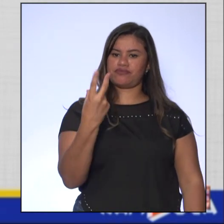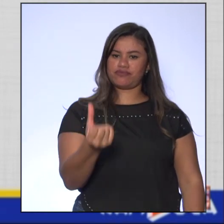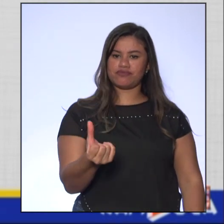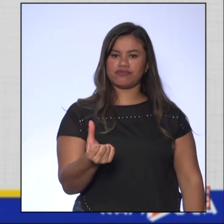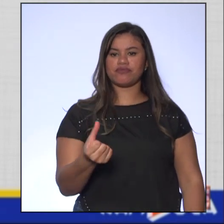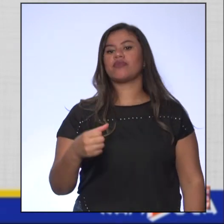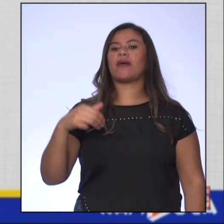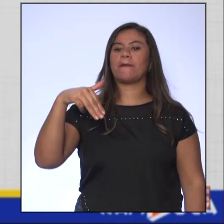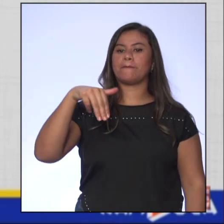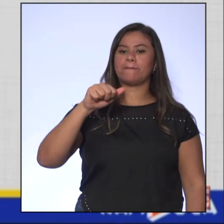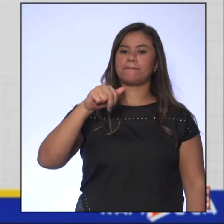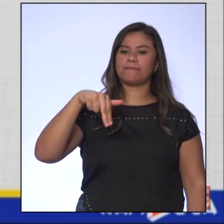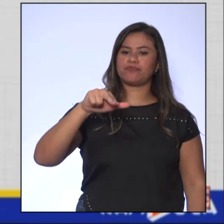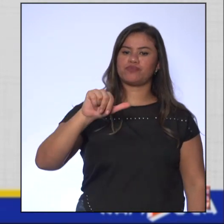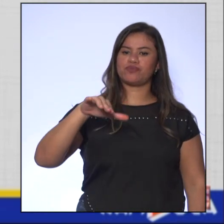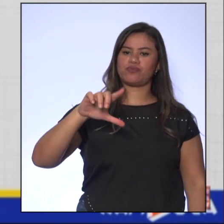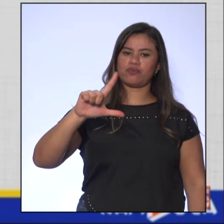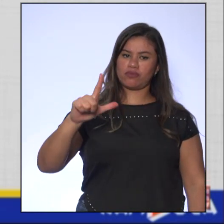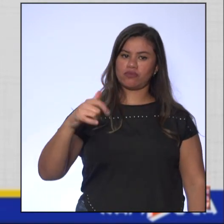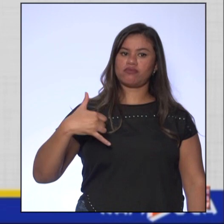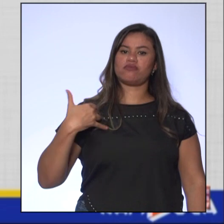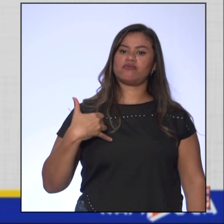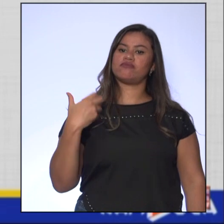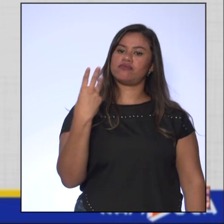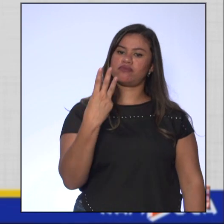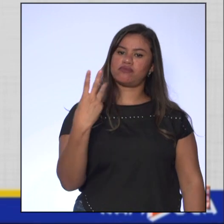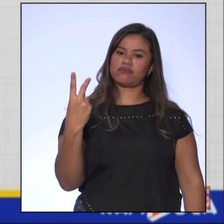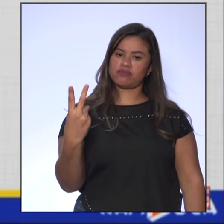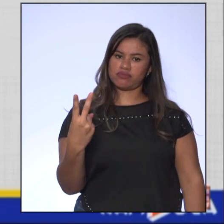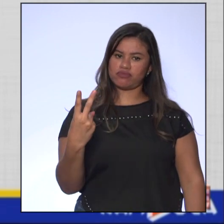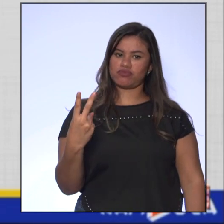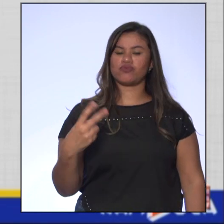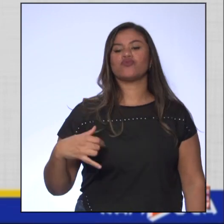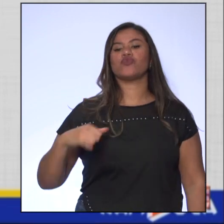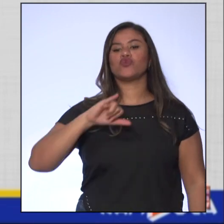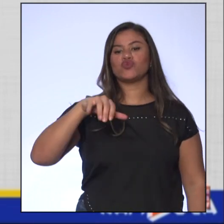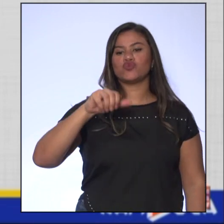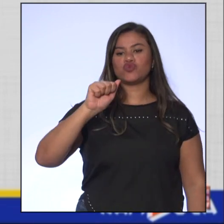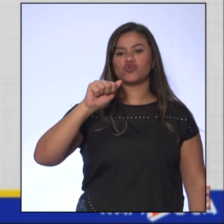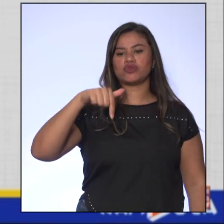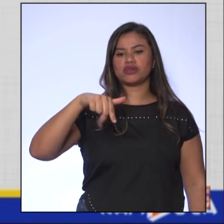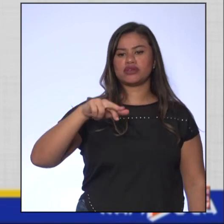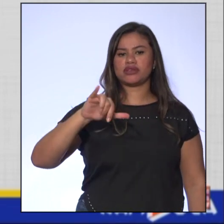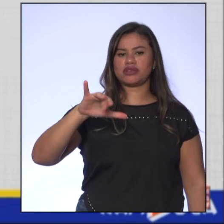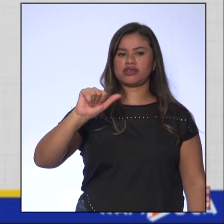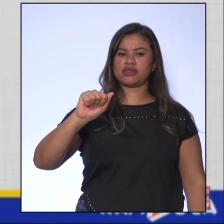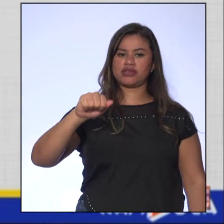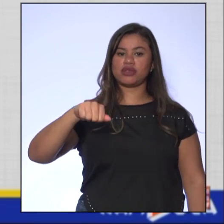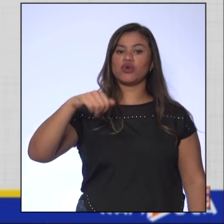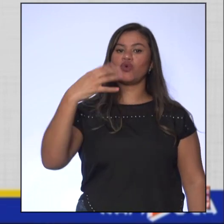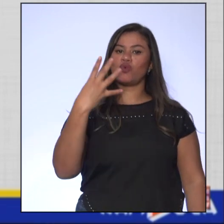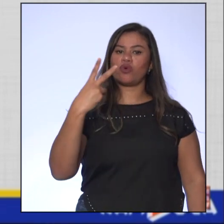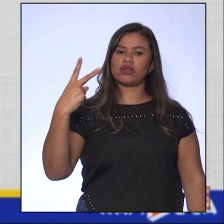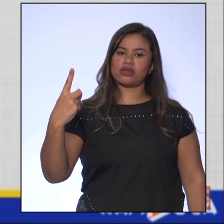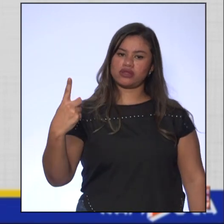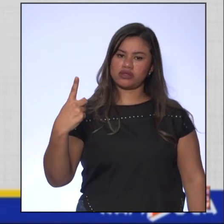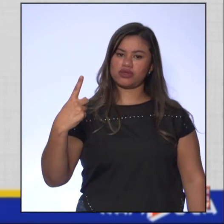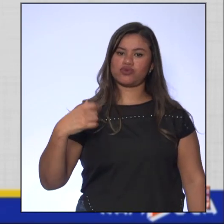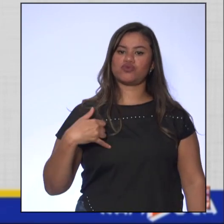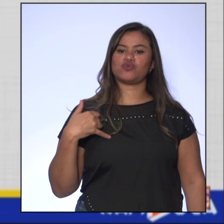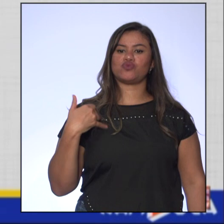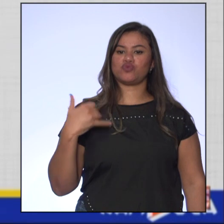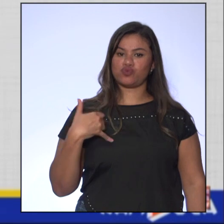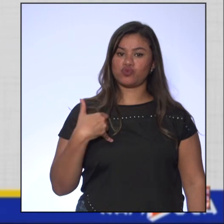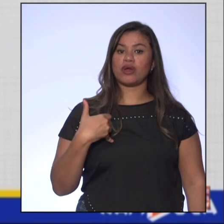tem 32. Aí Joaquim tem 41. Que mais que nós temos aí? Pedro com